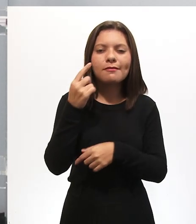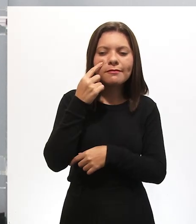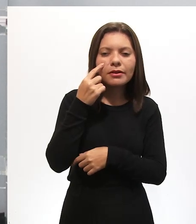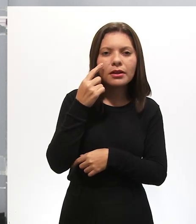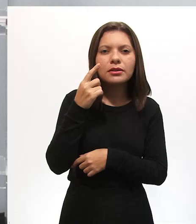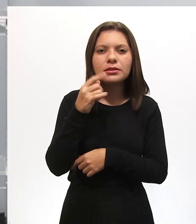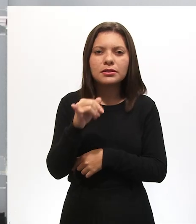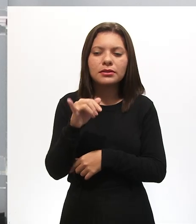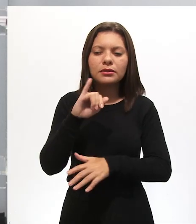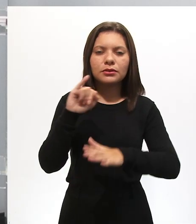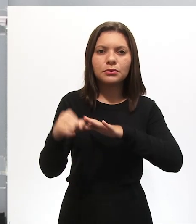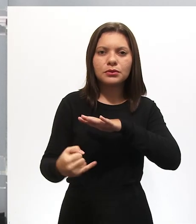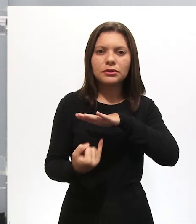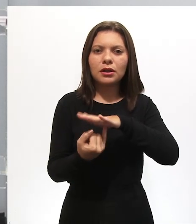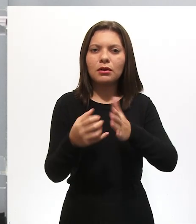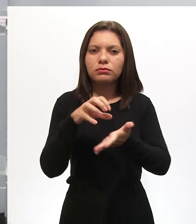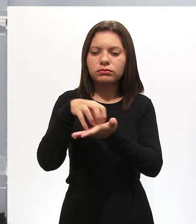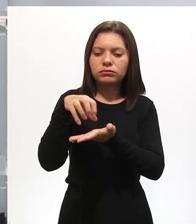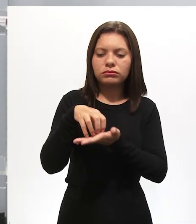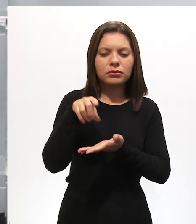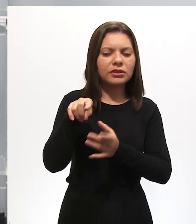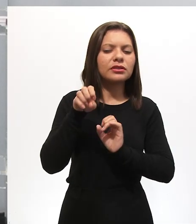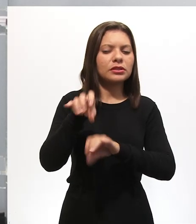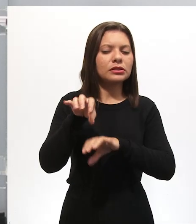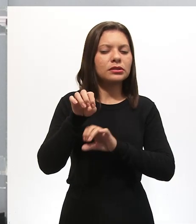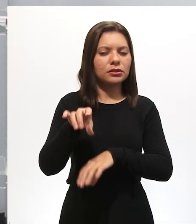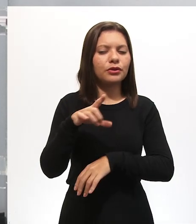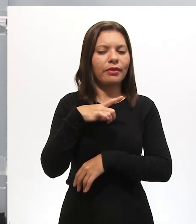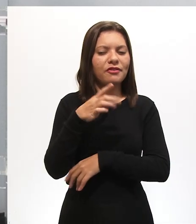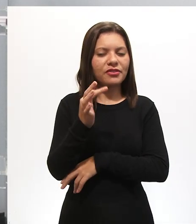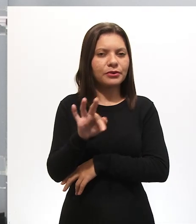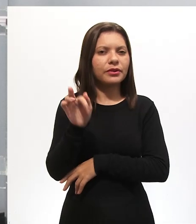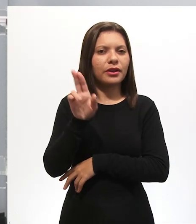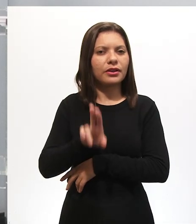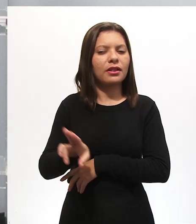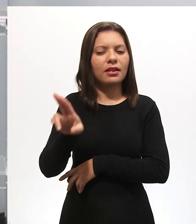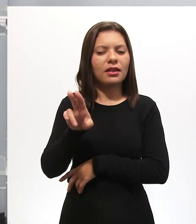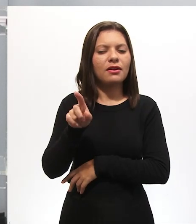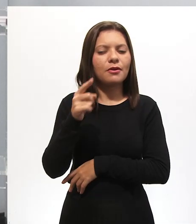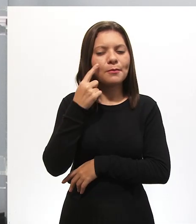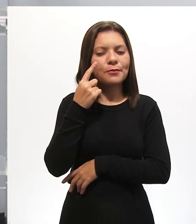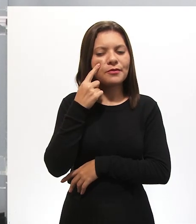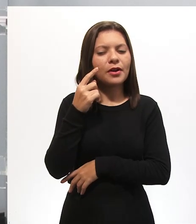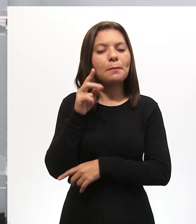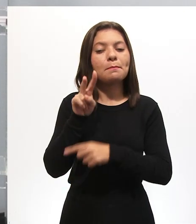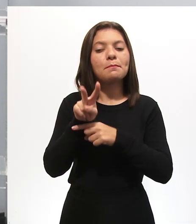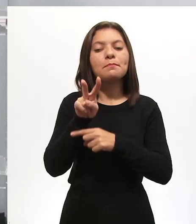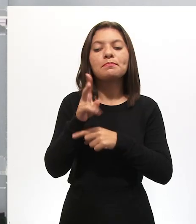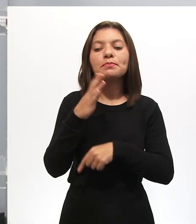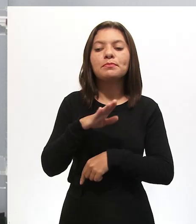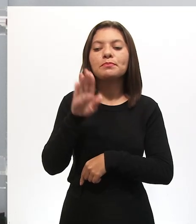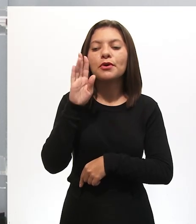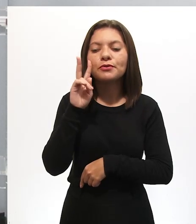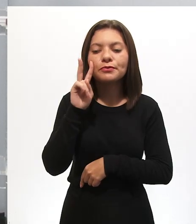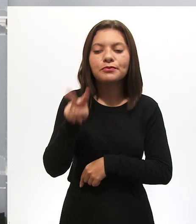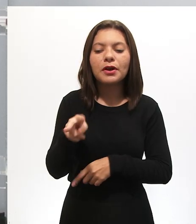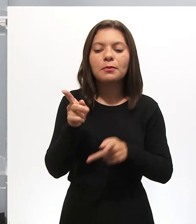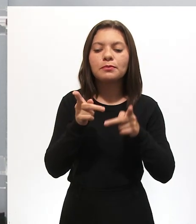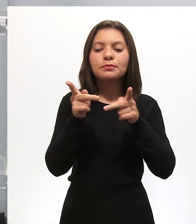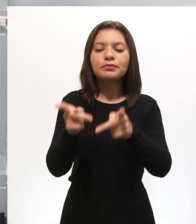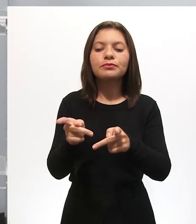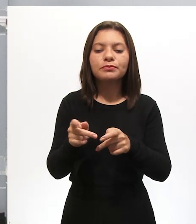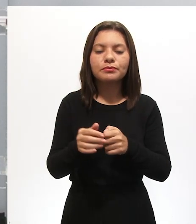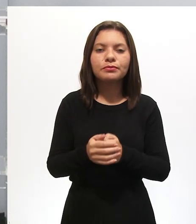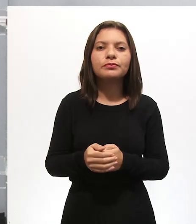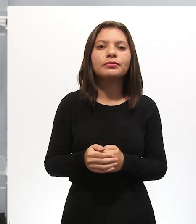fato, essa instituição que promove o ensino à distância, ela faz jus ao que se compromete lá no documento, dizendo,